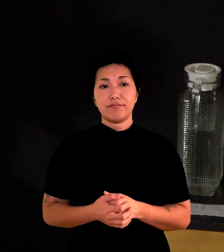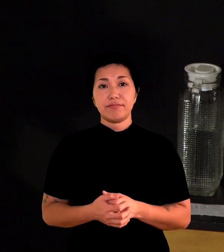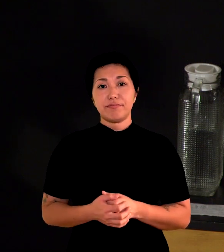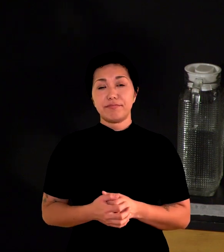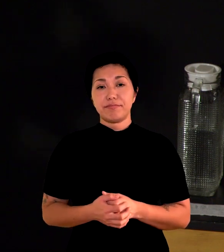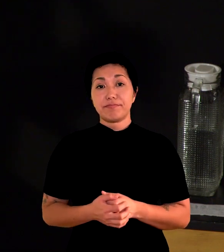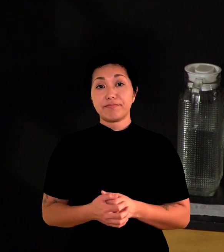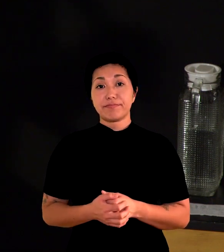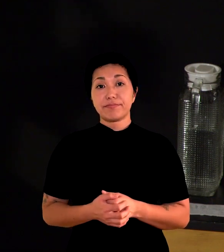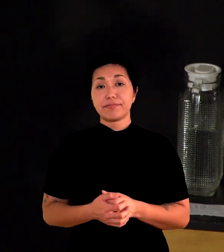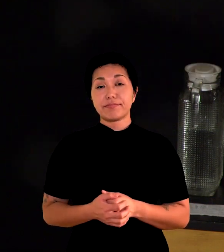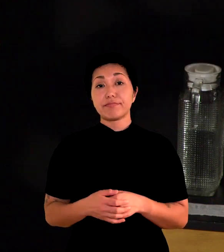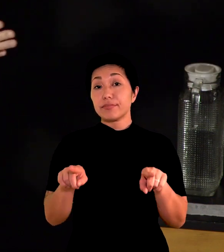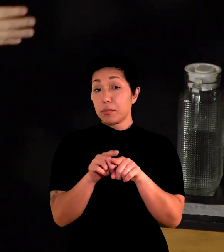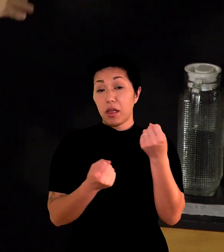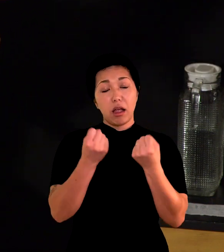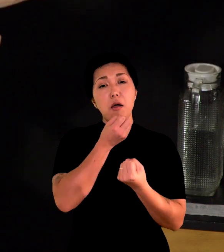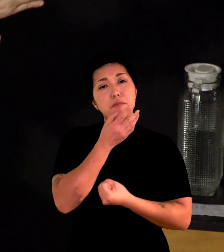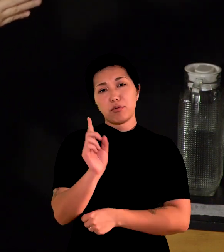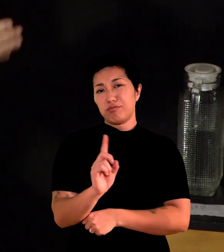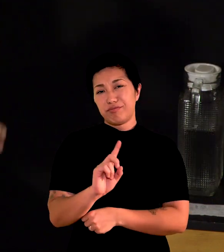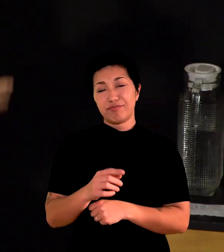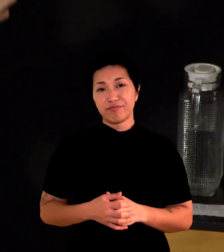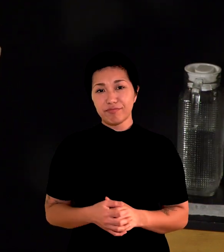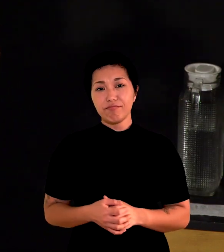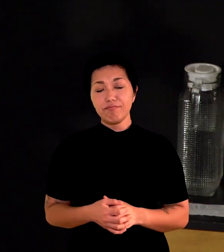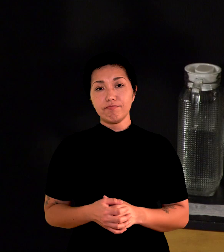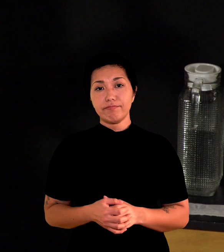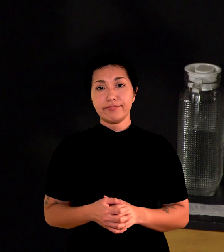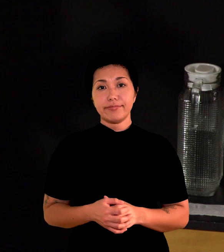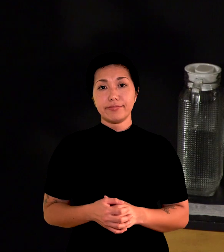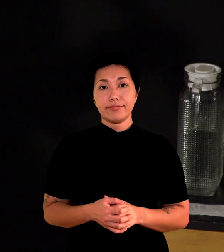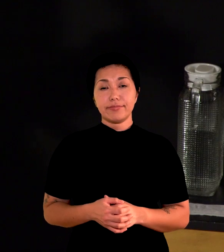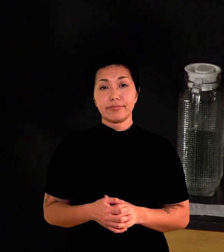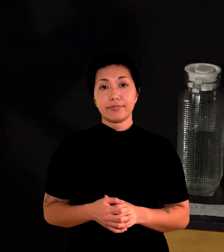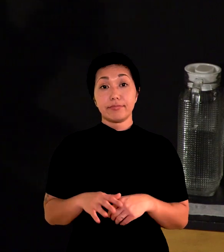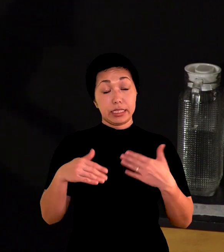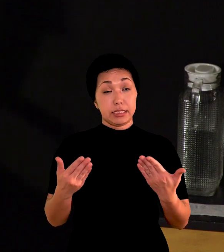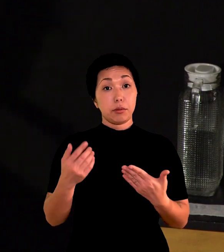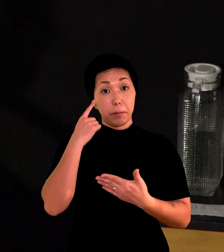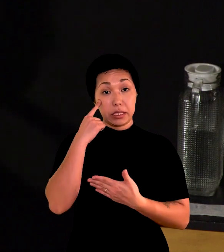muito. Tá? E não vão ser bons carros. Né? Então,